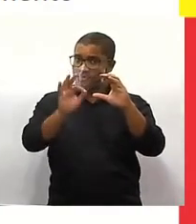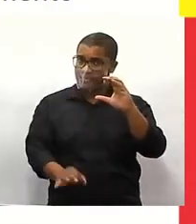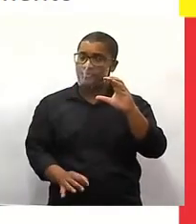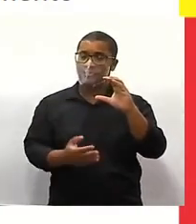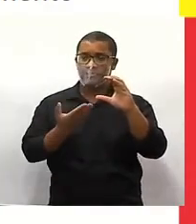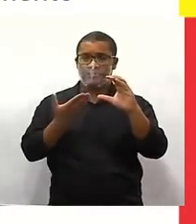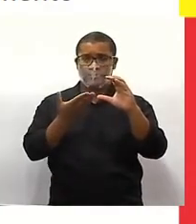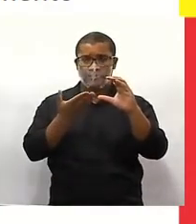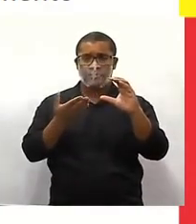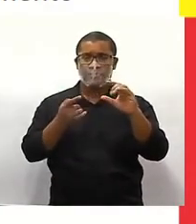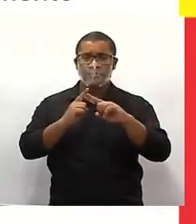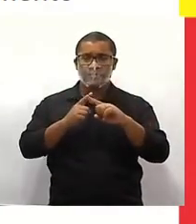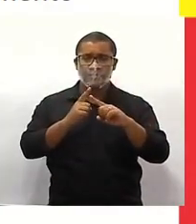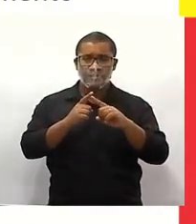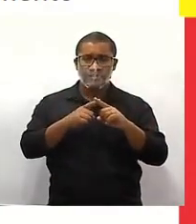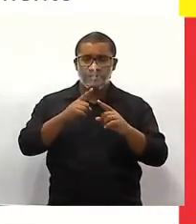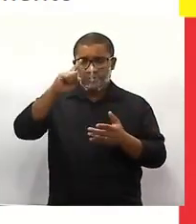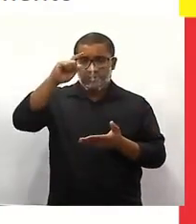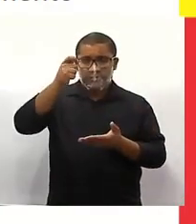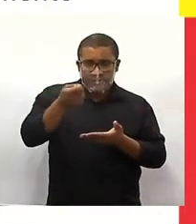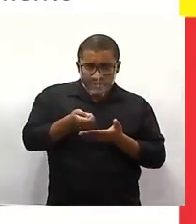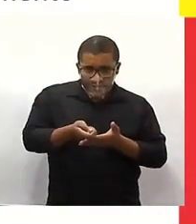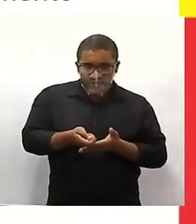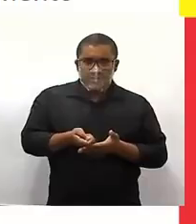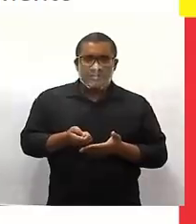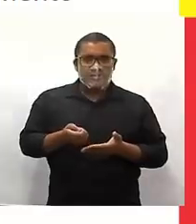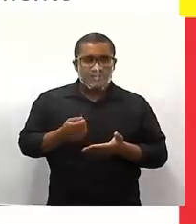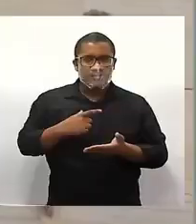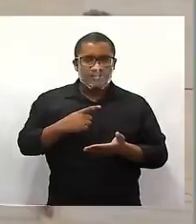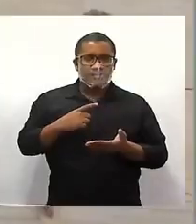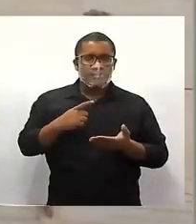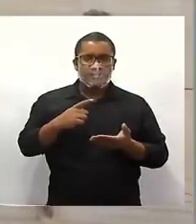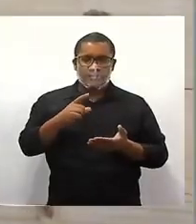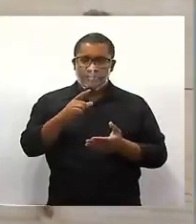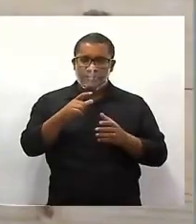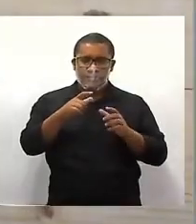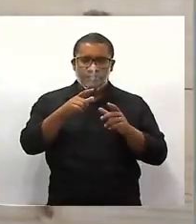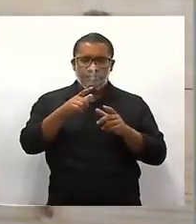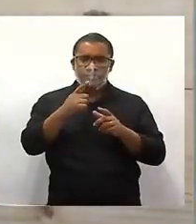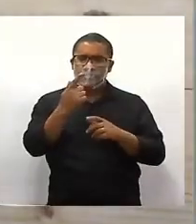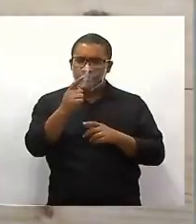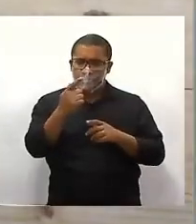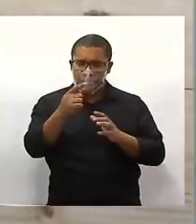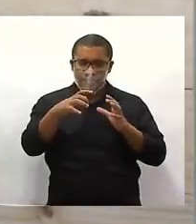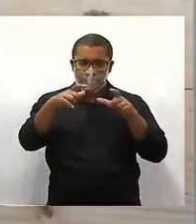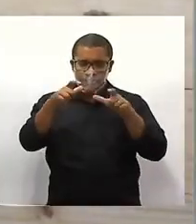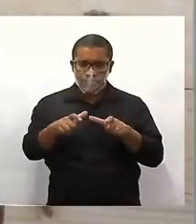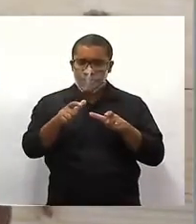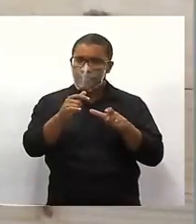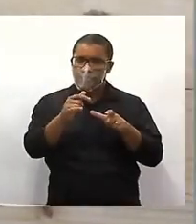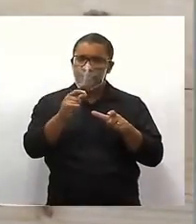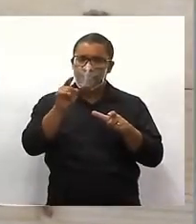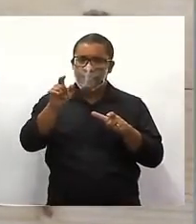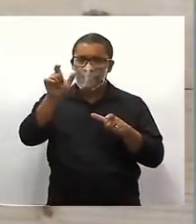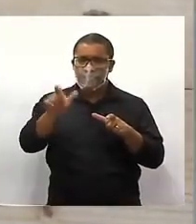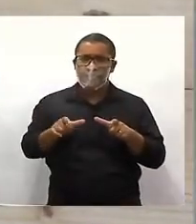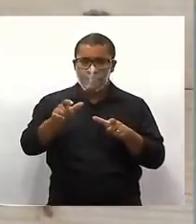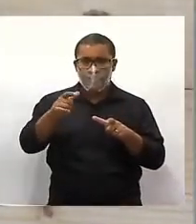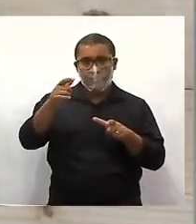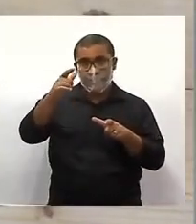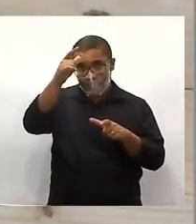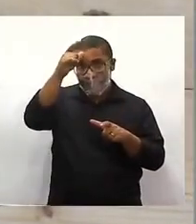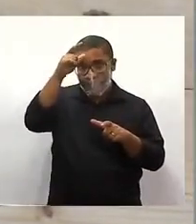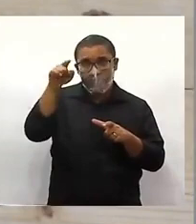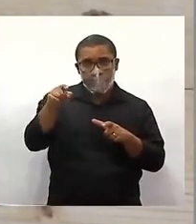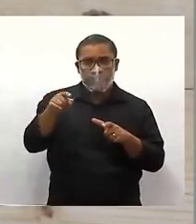foi a escola na qual Friedrich Ratzel, alemão, defendia essa ideia. Mas a gente tem que entender que o